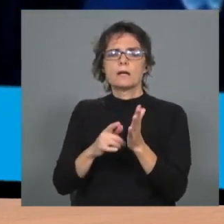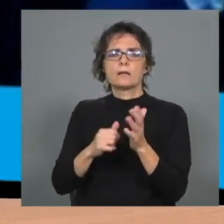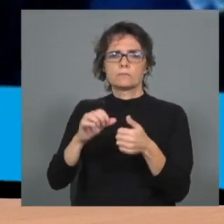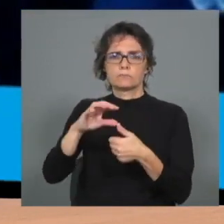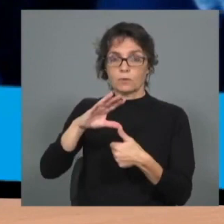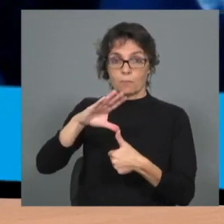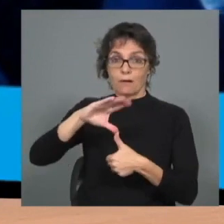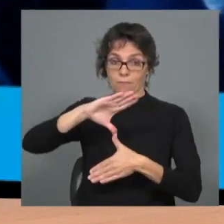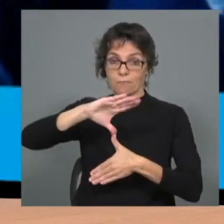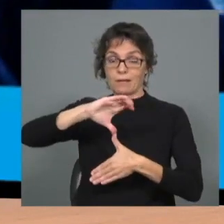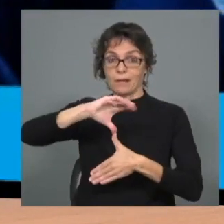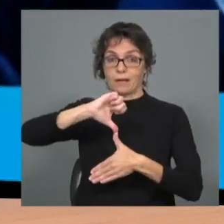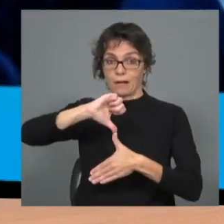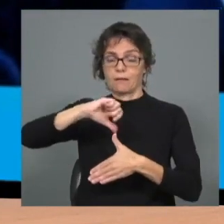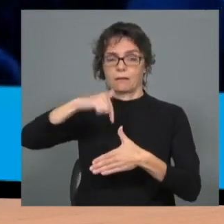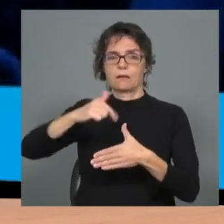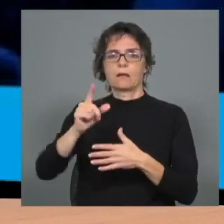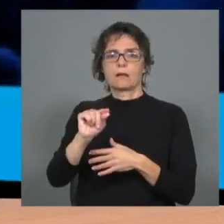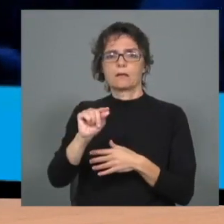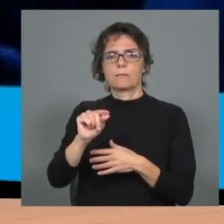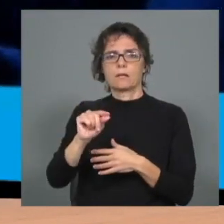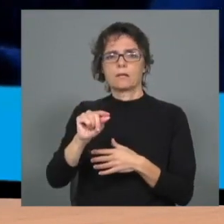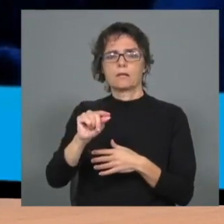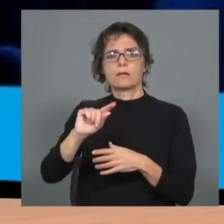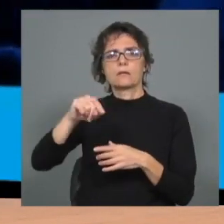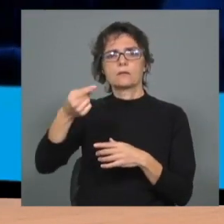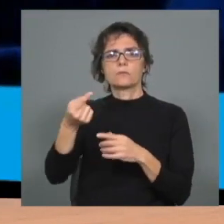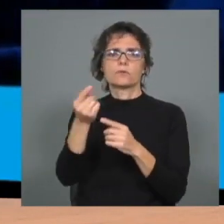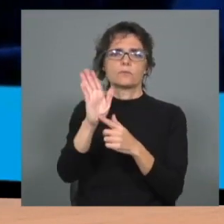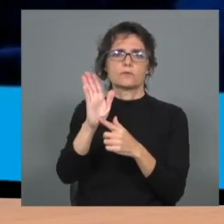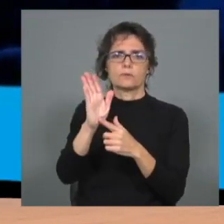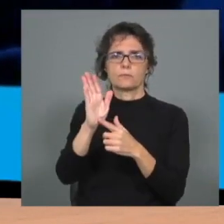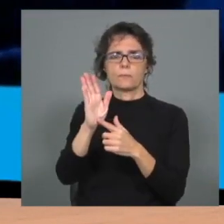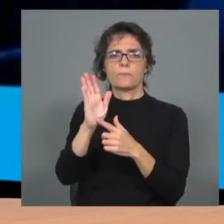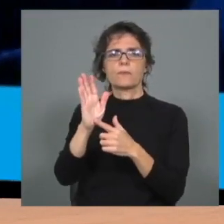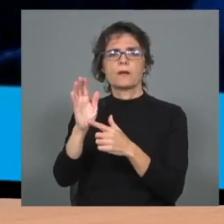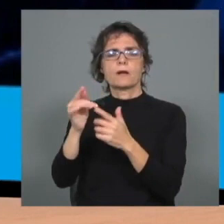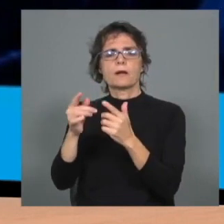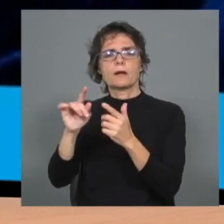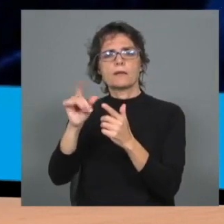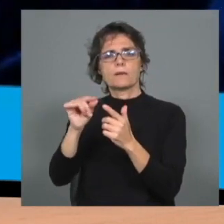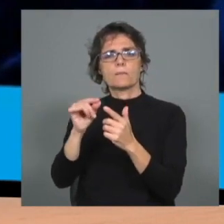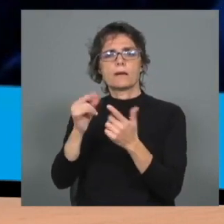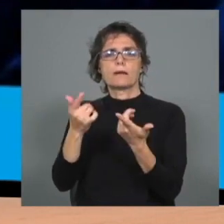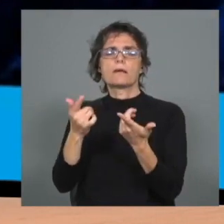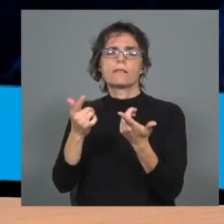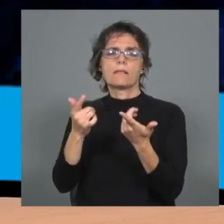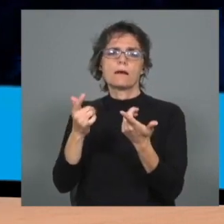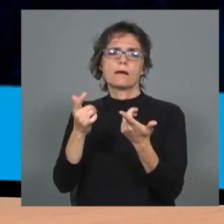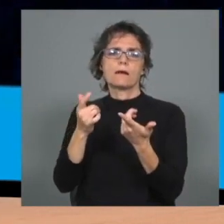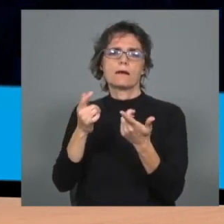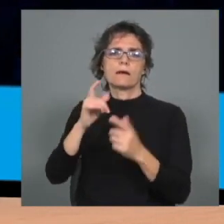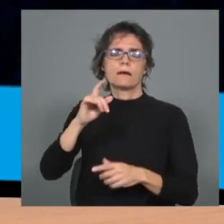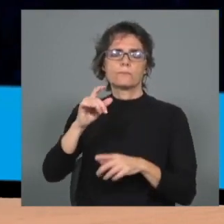processos de análise marxista. Você tem a teologia da cultura, a teologia del pueblo, que está na Argentina. Não havia marxismo na Argentina na ocasião, é